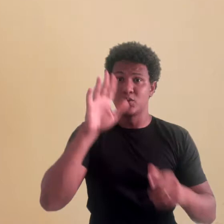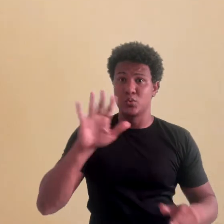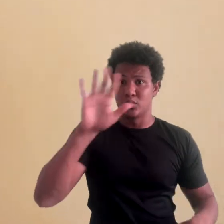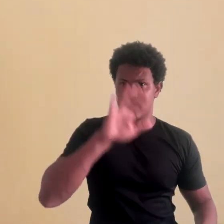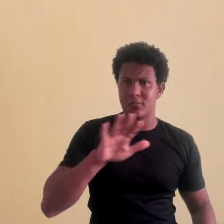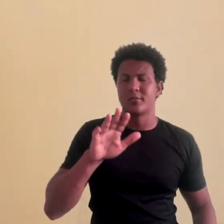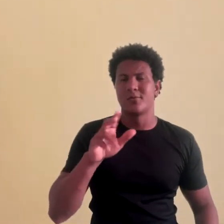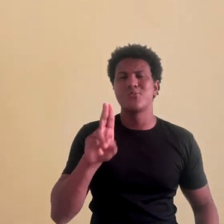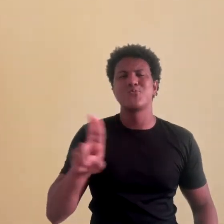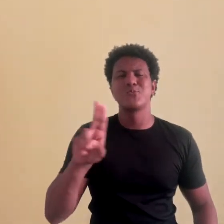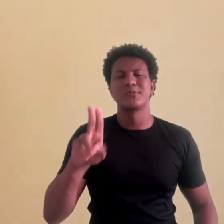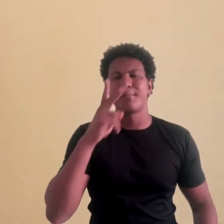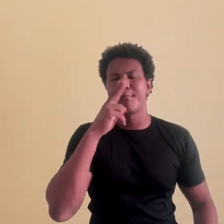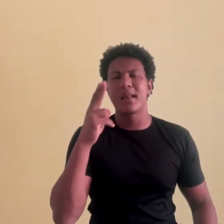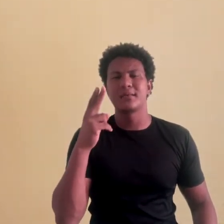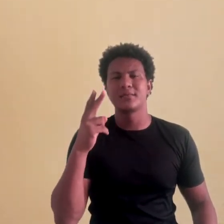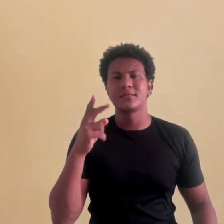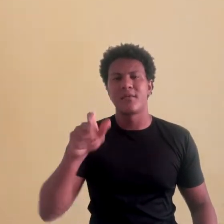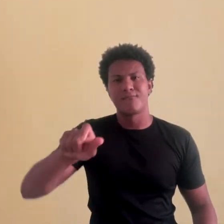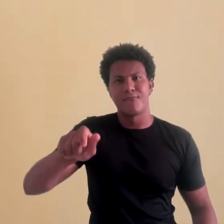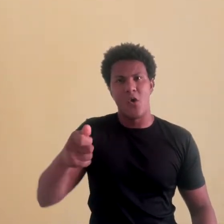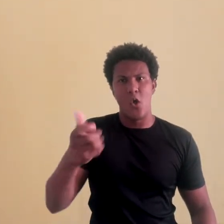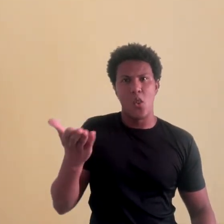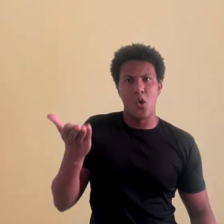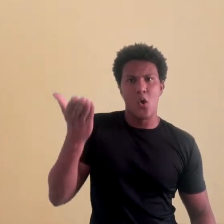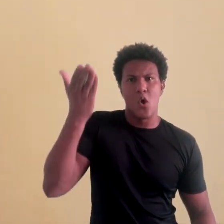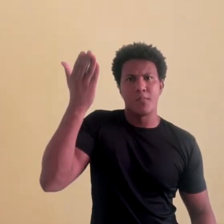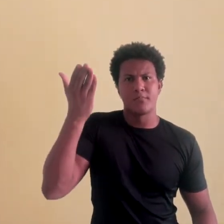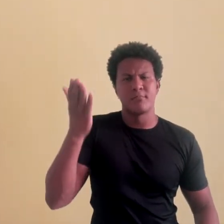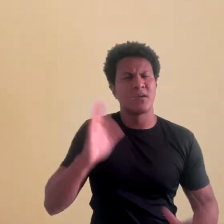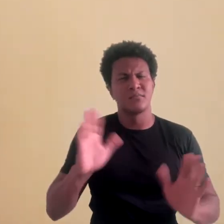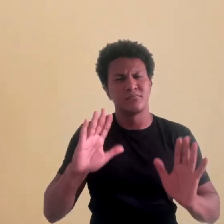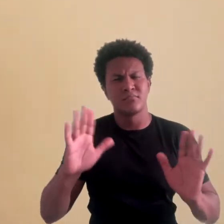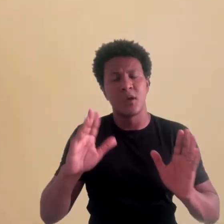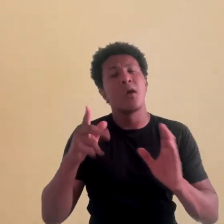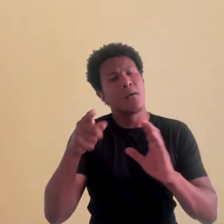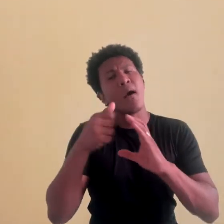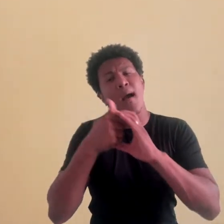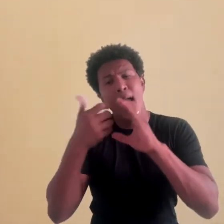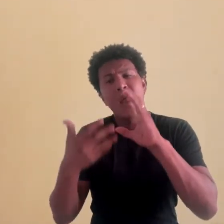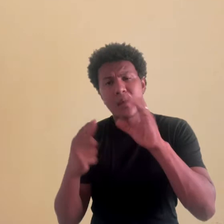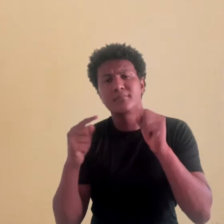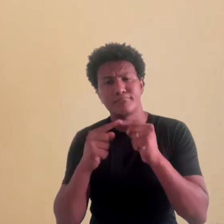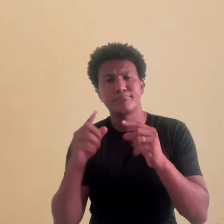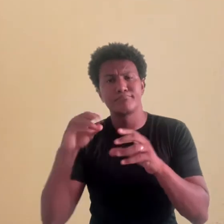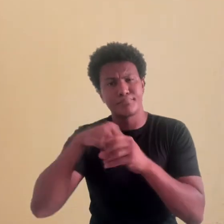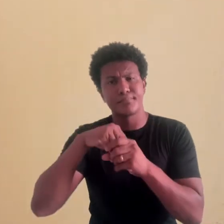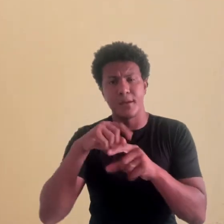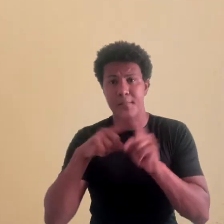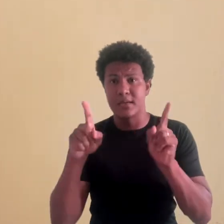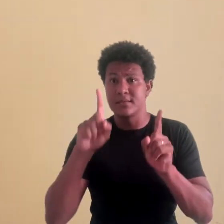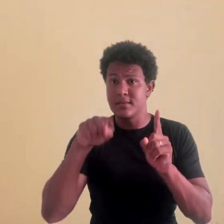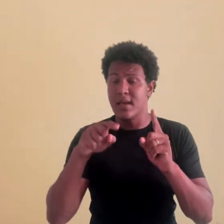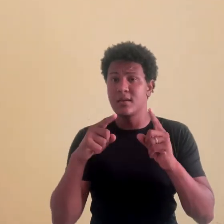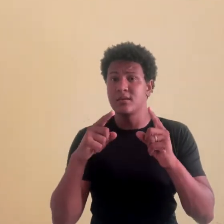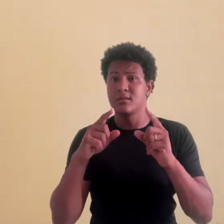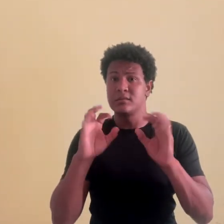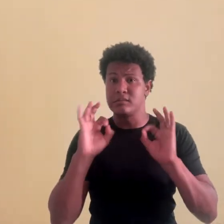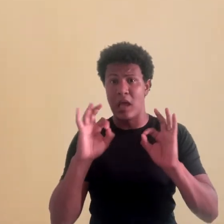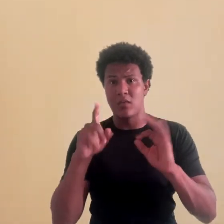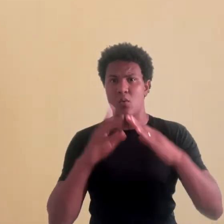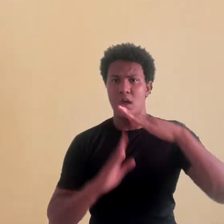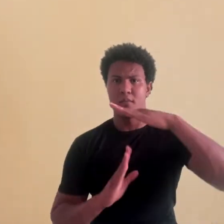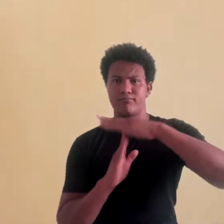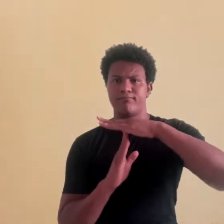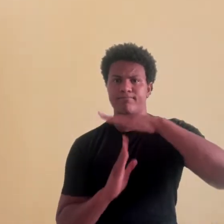Ele tem essa característica sim de dar volume na música, mas o ideal é que você use ele como realmente um limiter, beleza? E eu